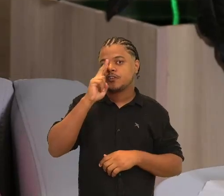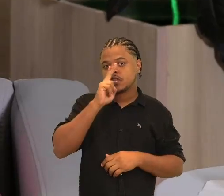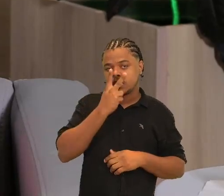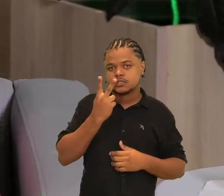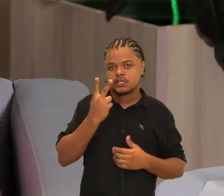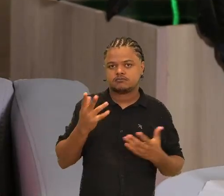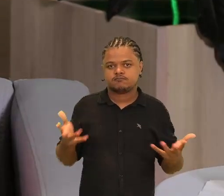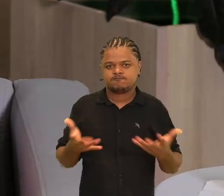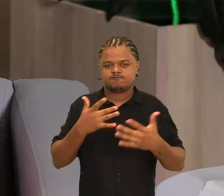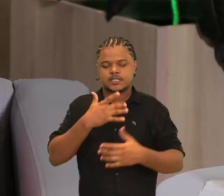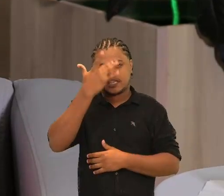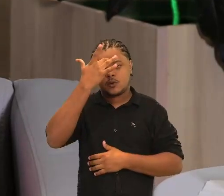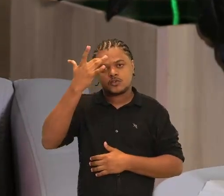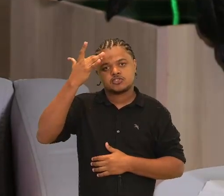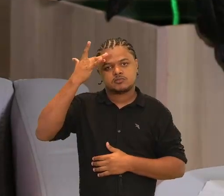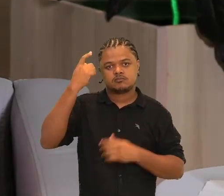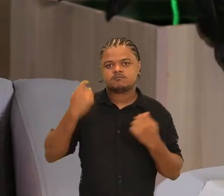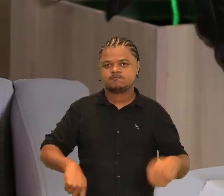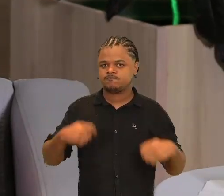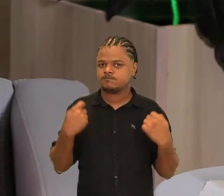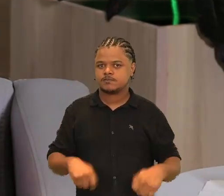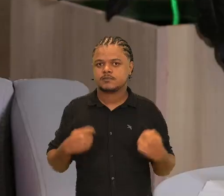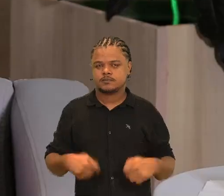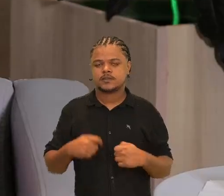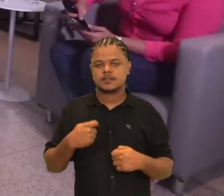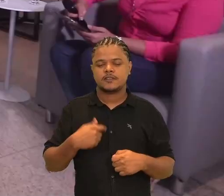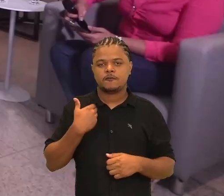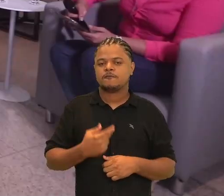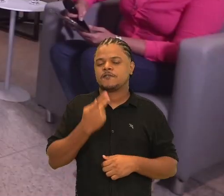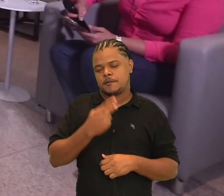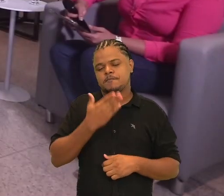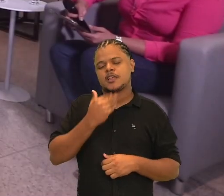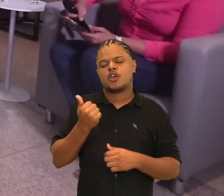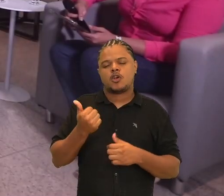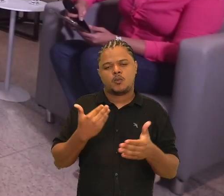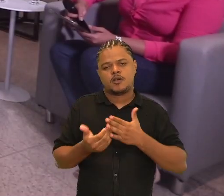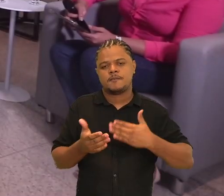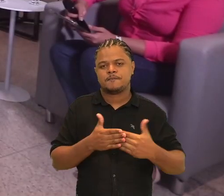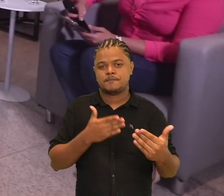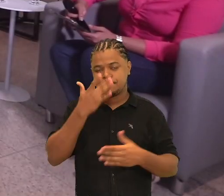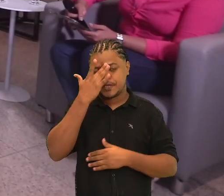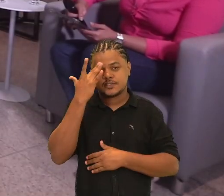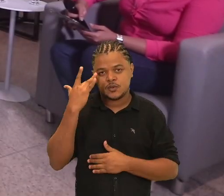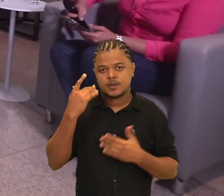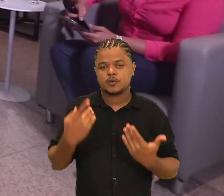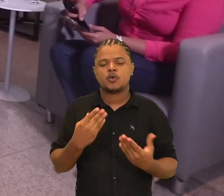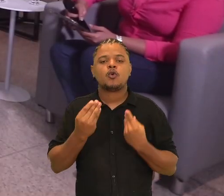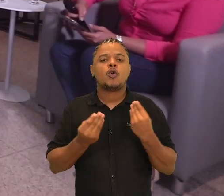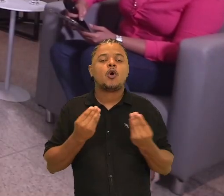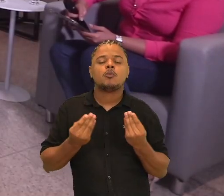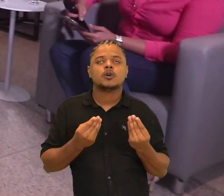desses pais, porque, como ela mesma está falando, melhor do que qualquer pessoa, se eles não estiverem bem, como é que vão cuidar de